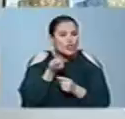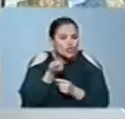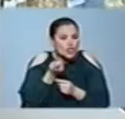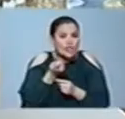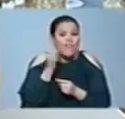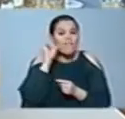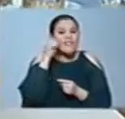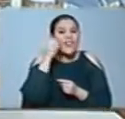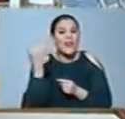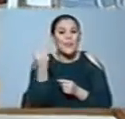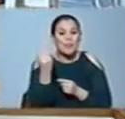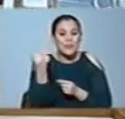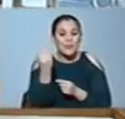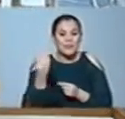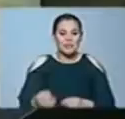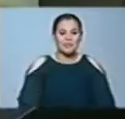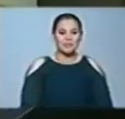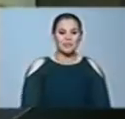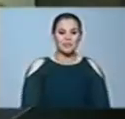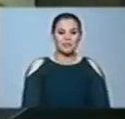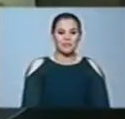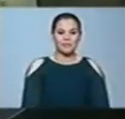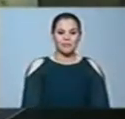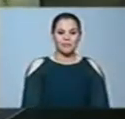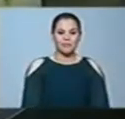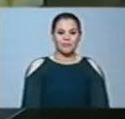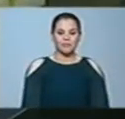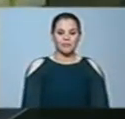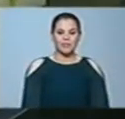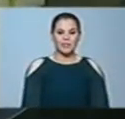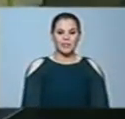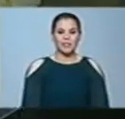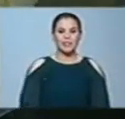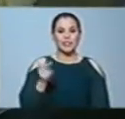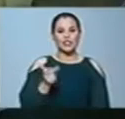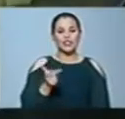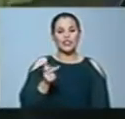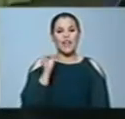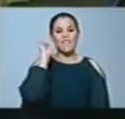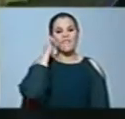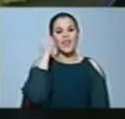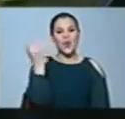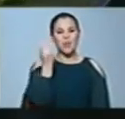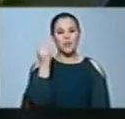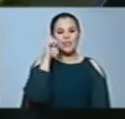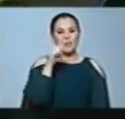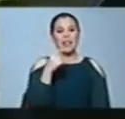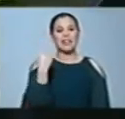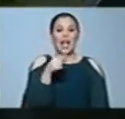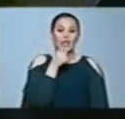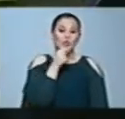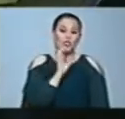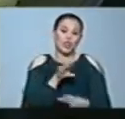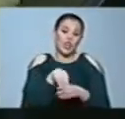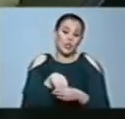nosso vinho do porto vamos deixar então quero analisar o do porto também está aqui açúcar e vamos